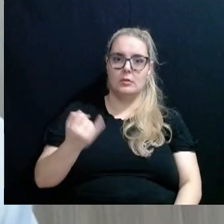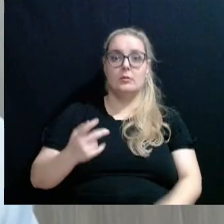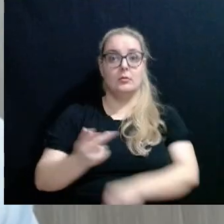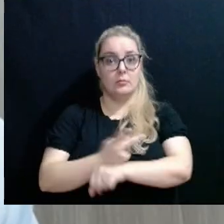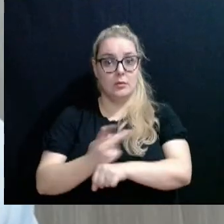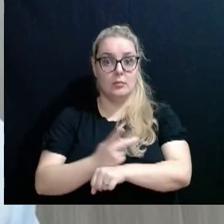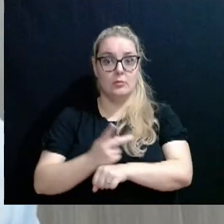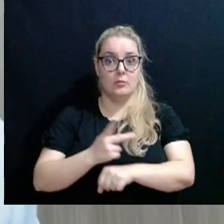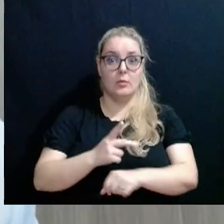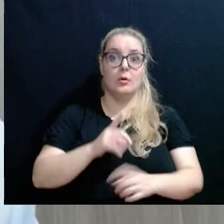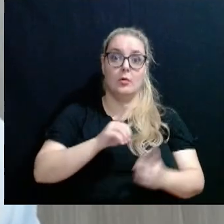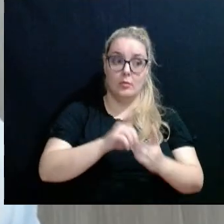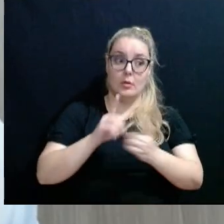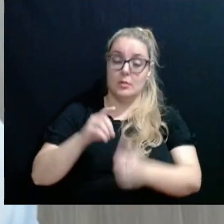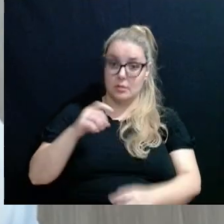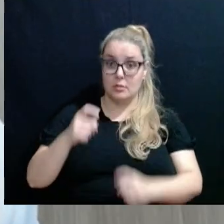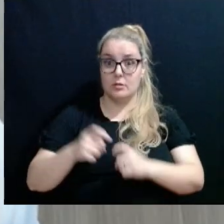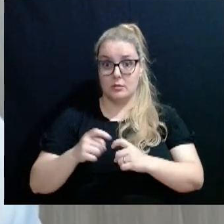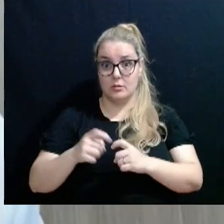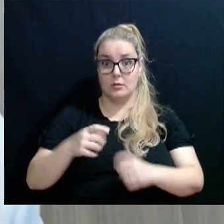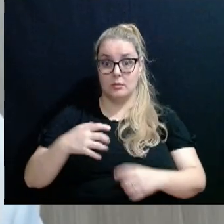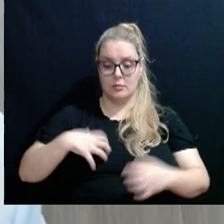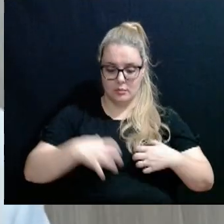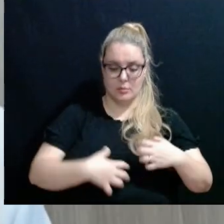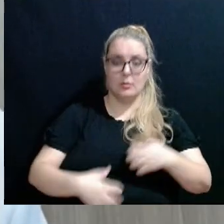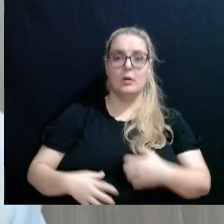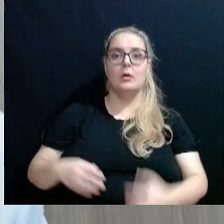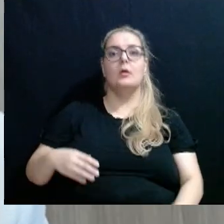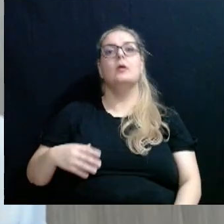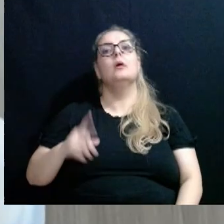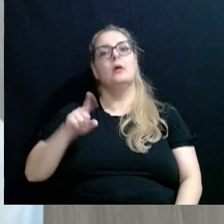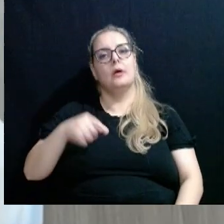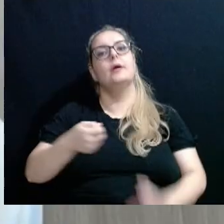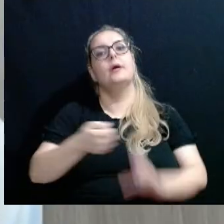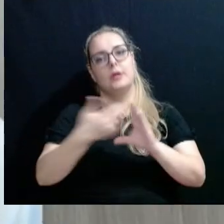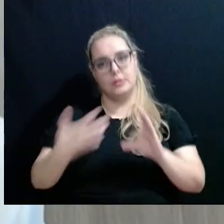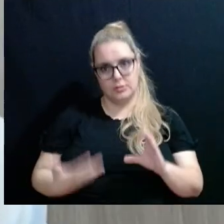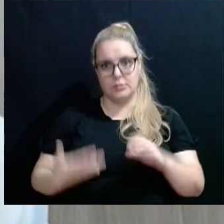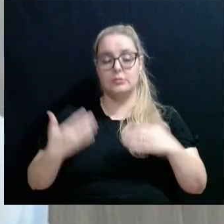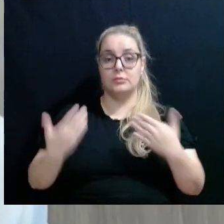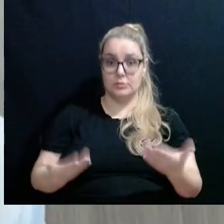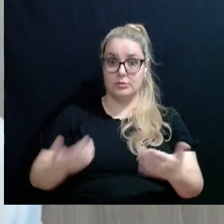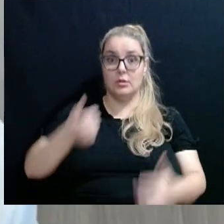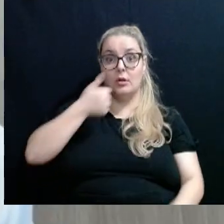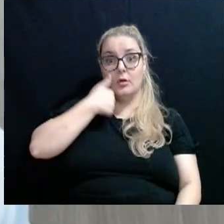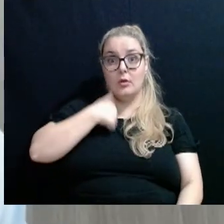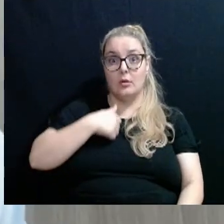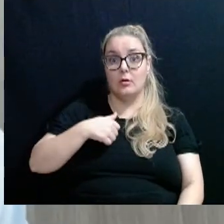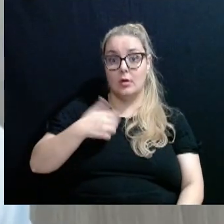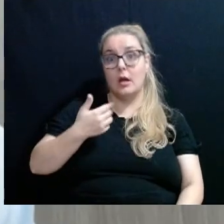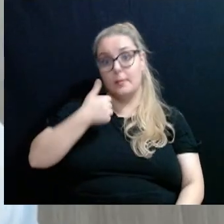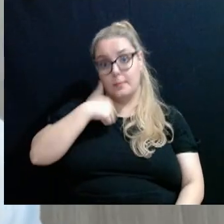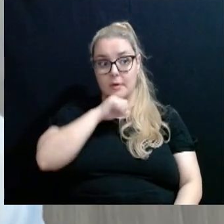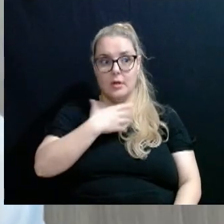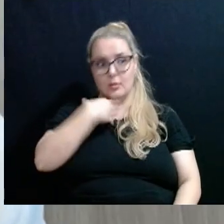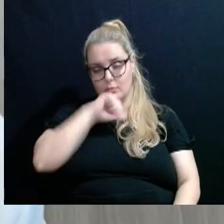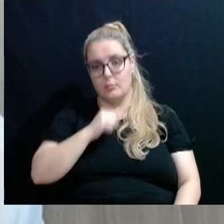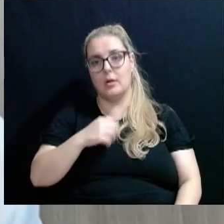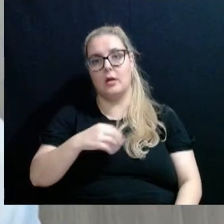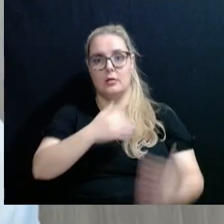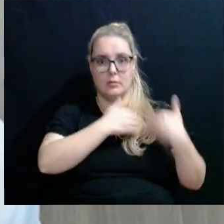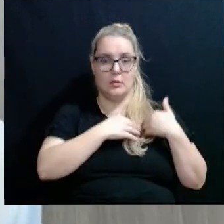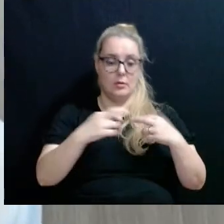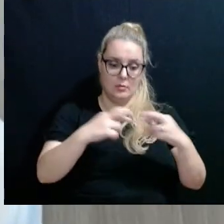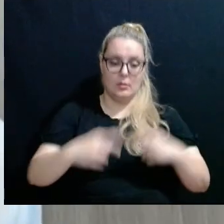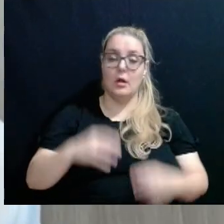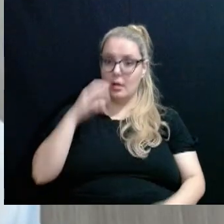significativo para procurar atendimento médico. E as manchas no corpo são extremamente características, então essas manchas devem